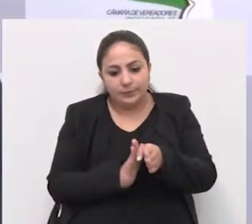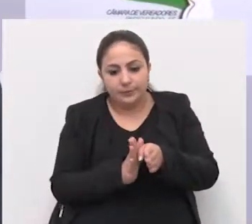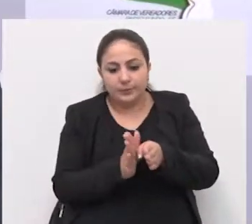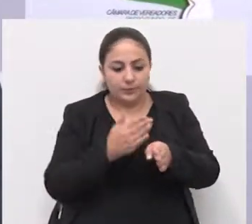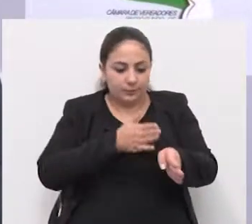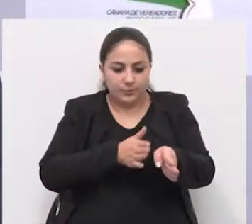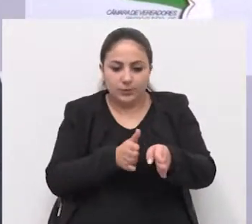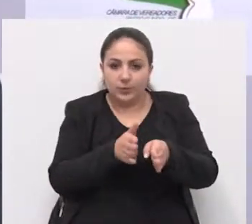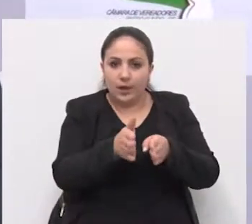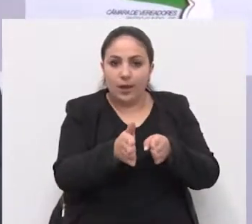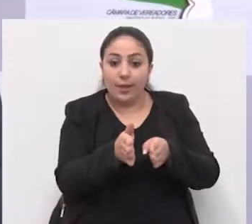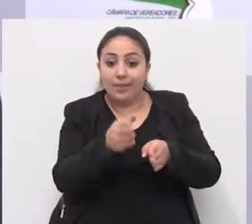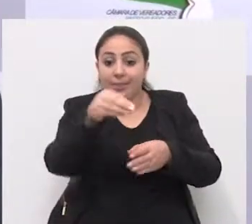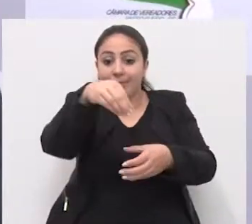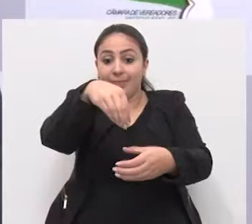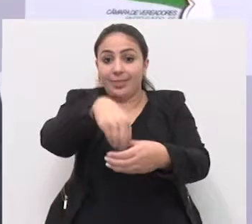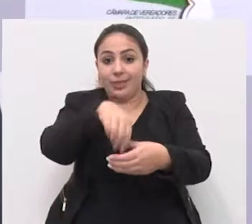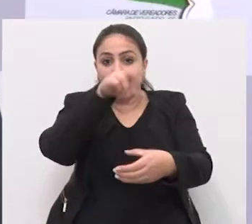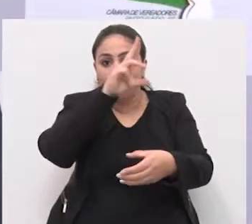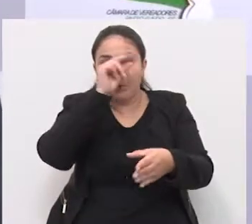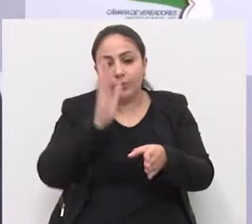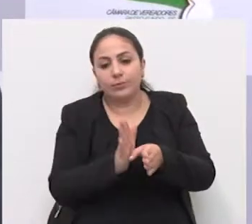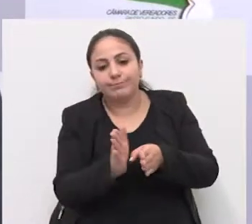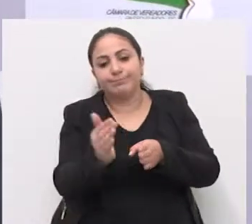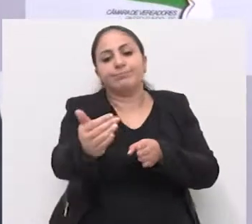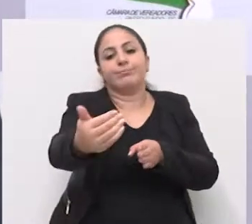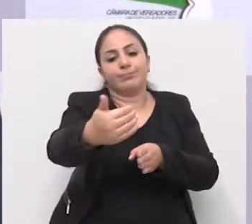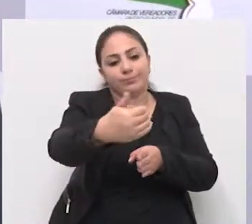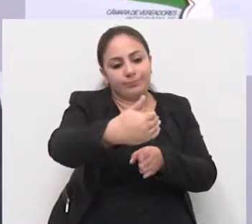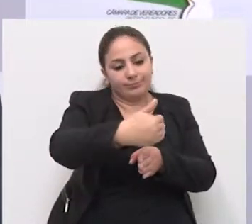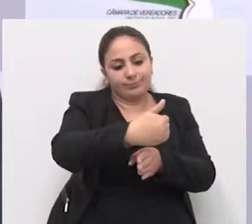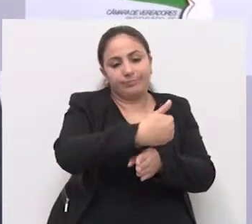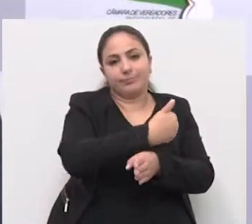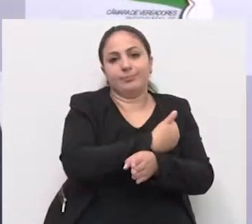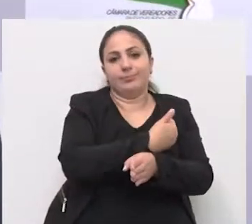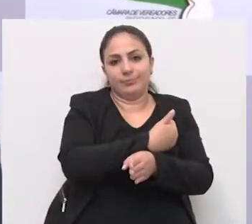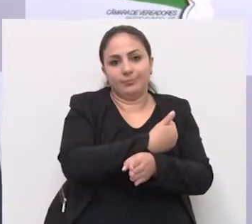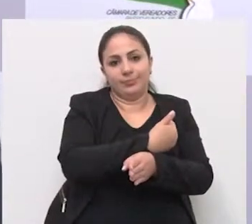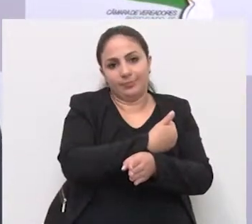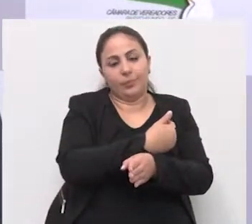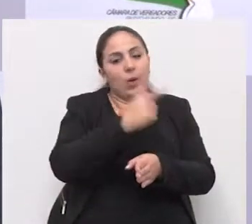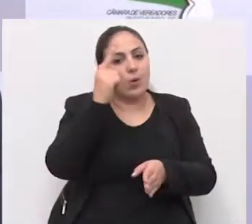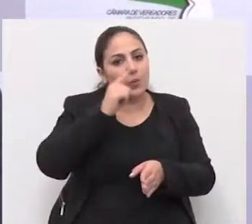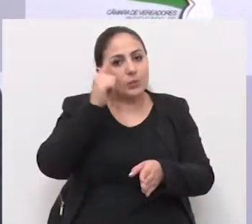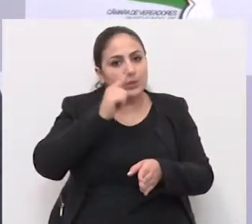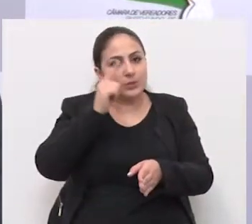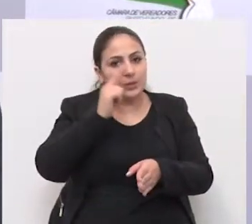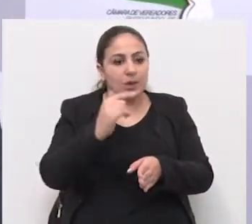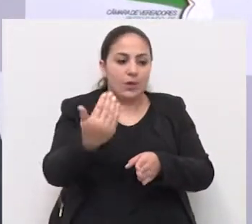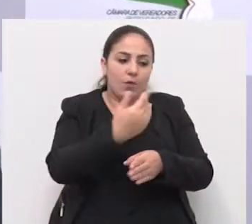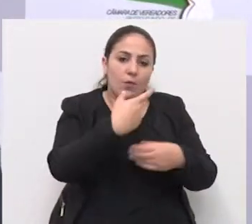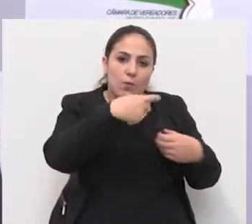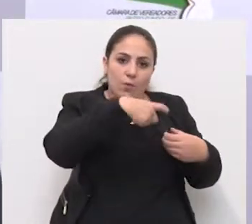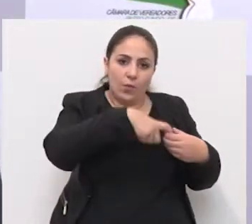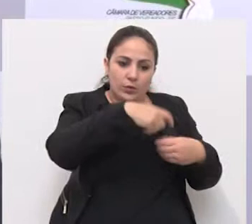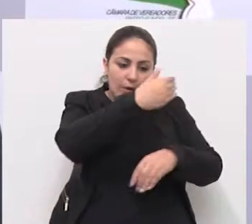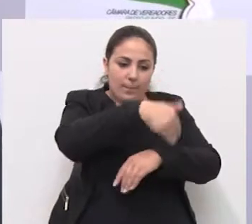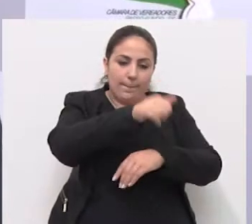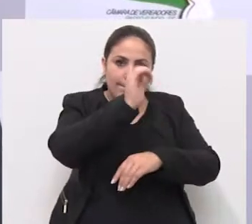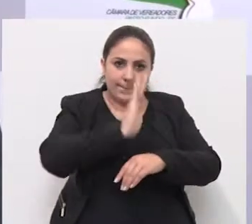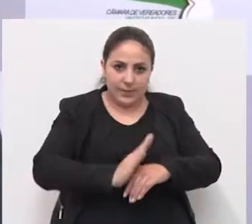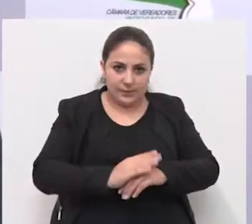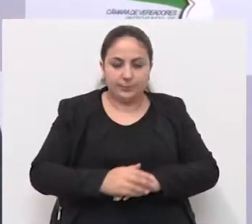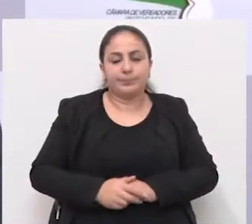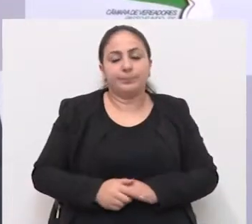sem entrar no pátio da prefeitura e fazer o retorno aqui em frente à prefeitura e à Câmara de Vereadores para poder se